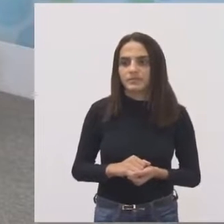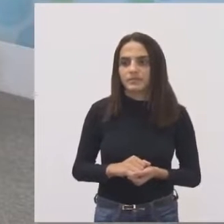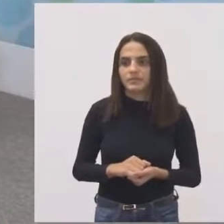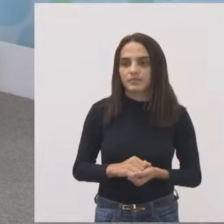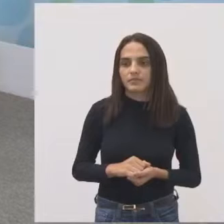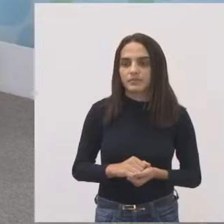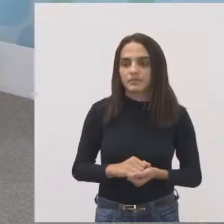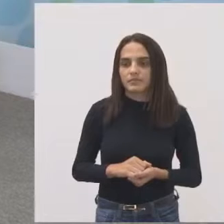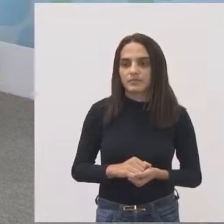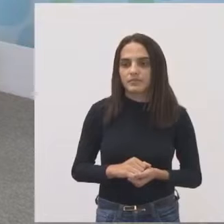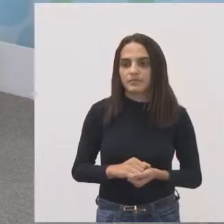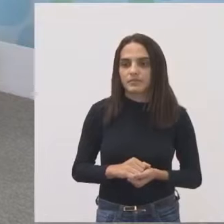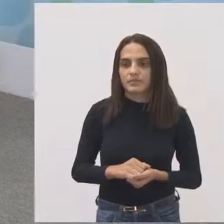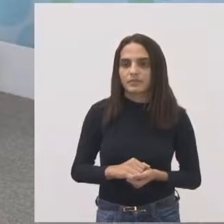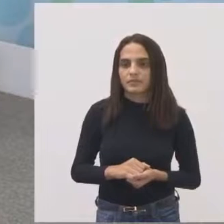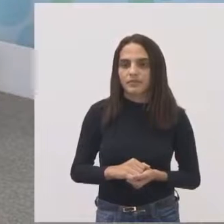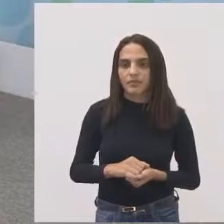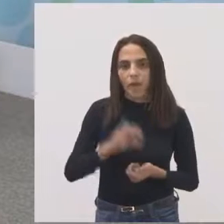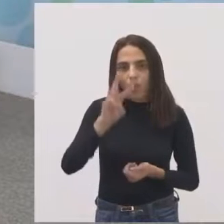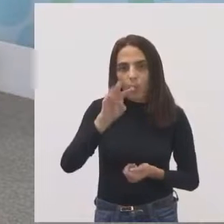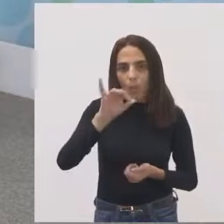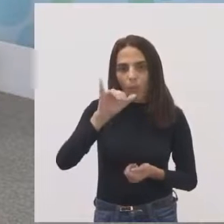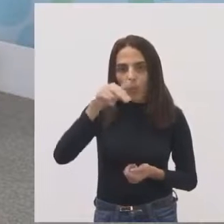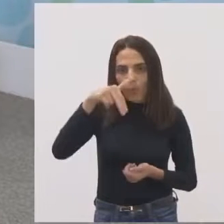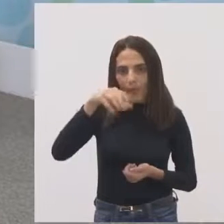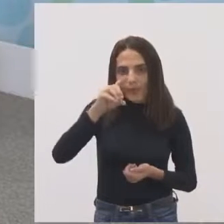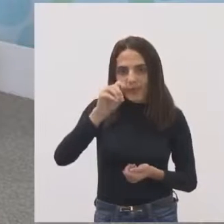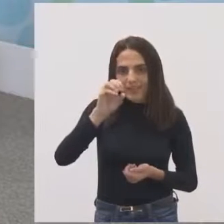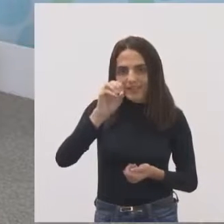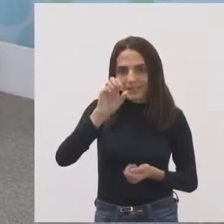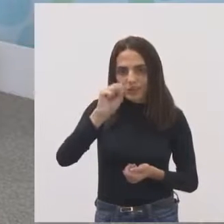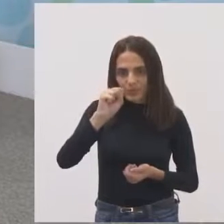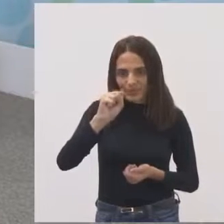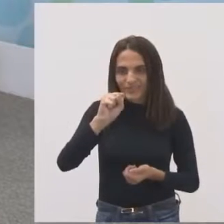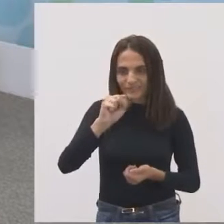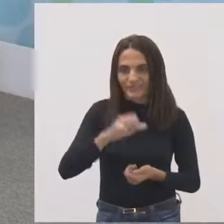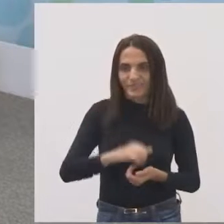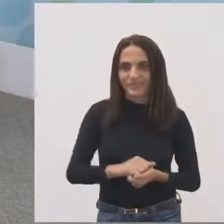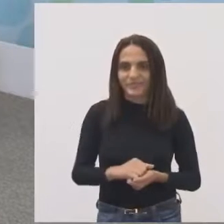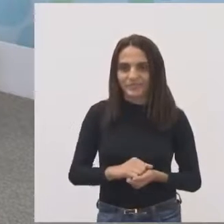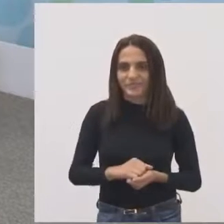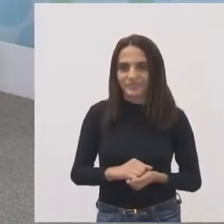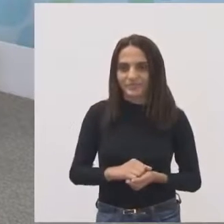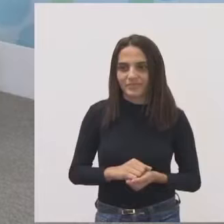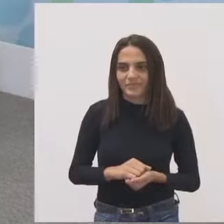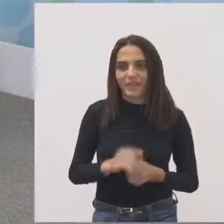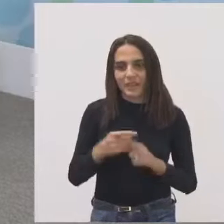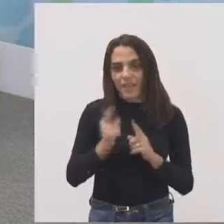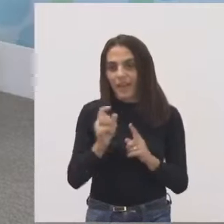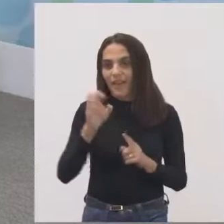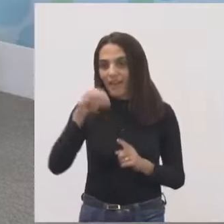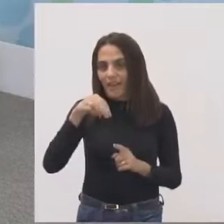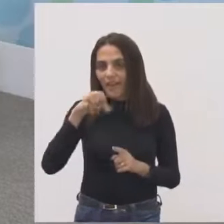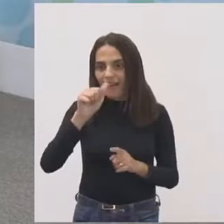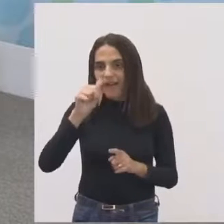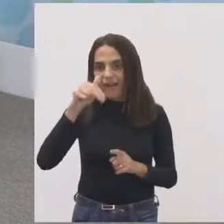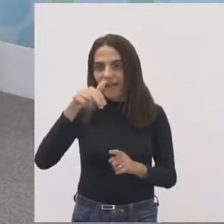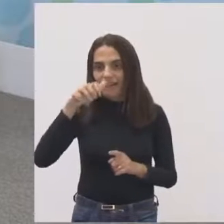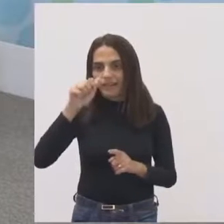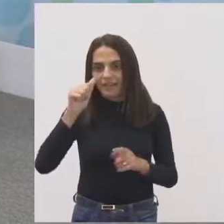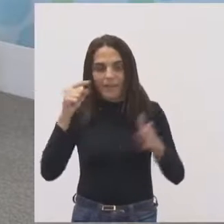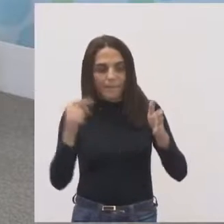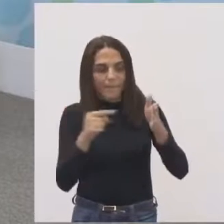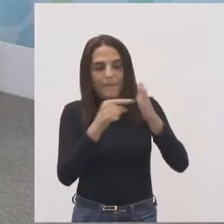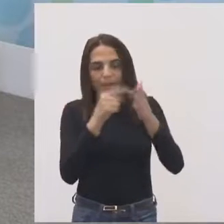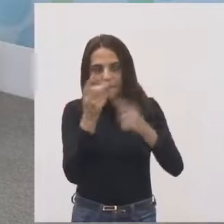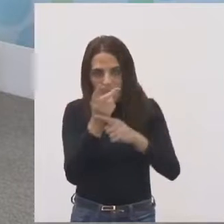Na verdade é na janelinha do Windows que está do outro lado. Do lado do reloginho. Exatamente. Tranquilo. Mas, como a Ana falou, se você quiser vir na pesquisa, você vai na barra